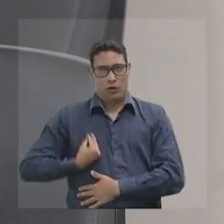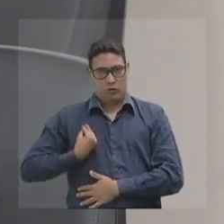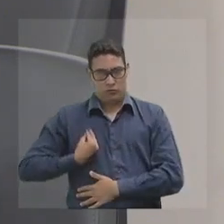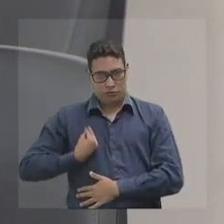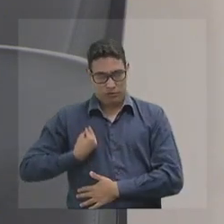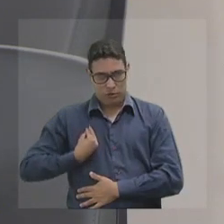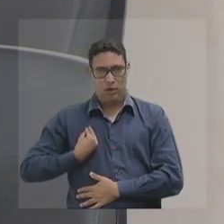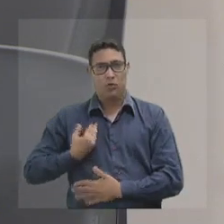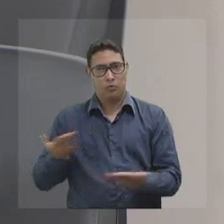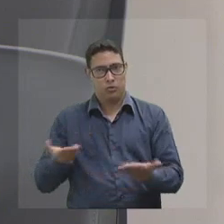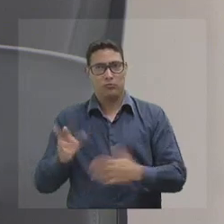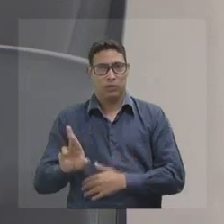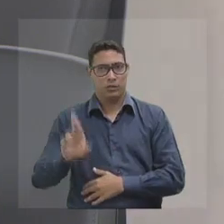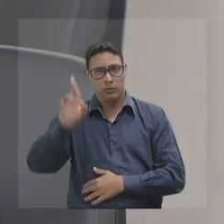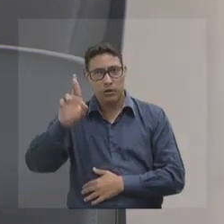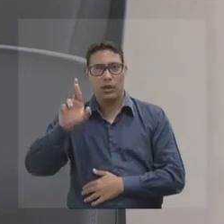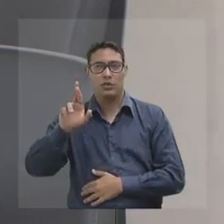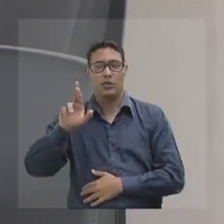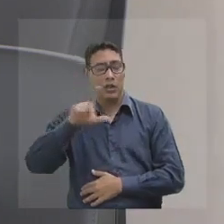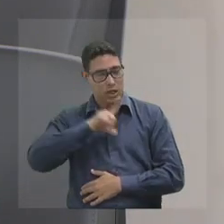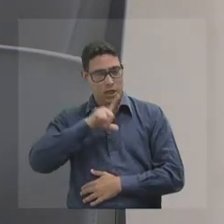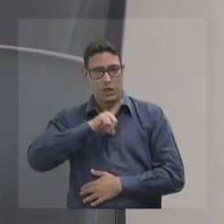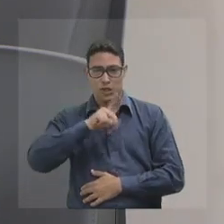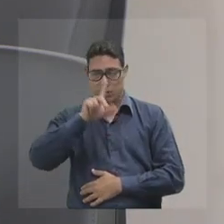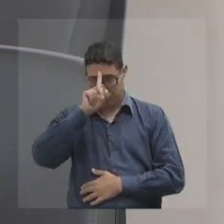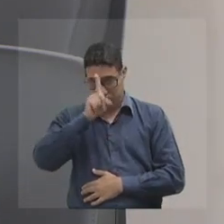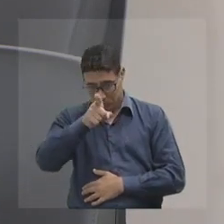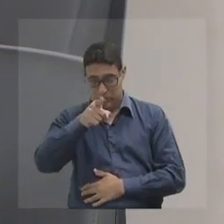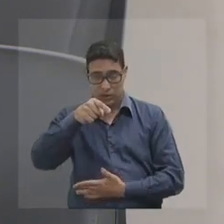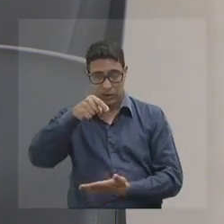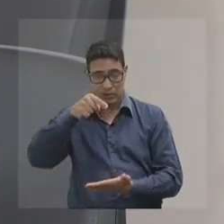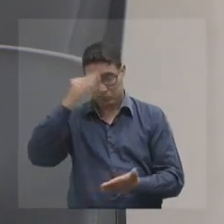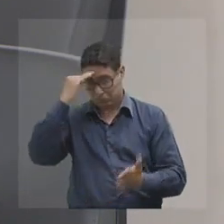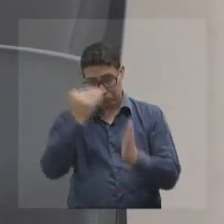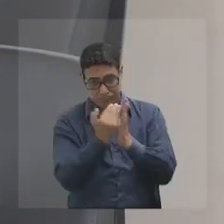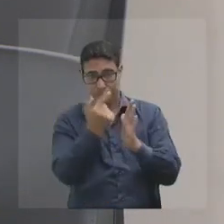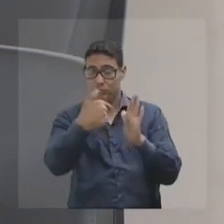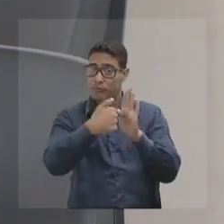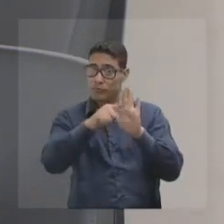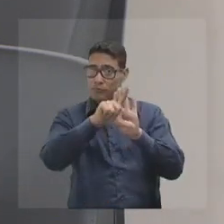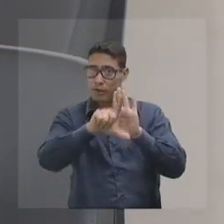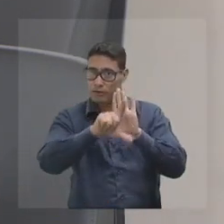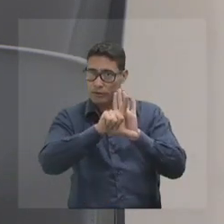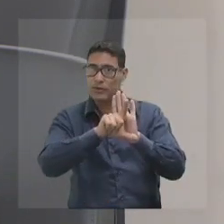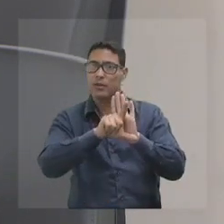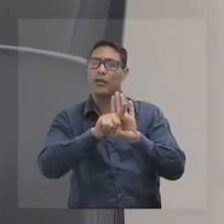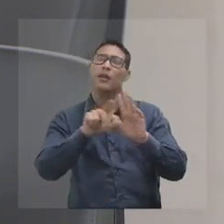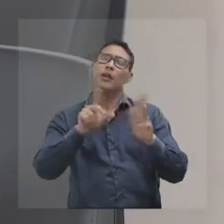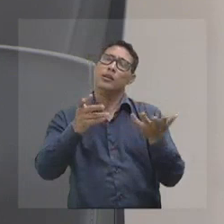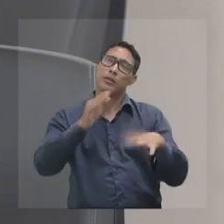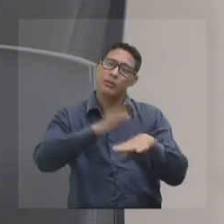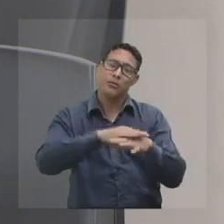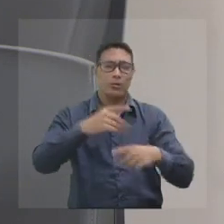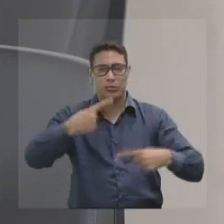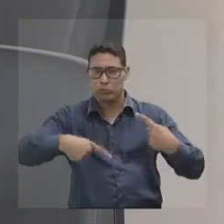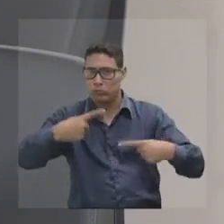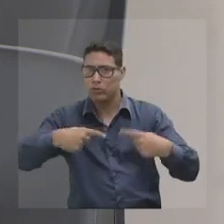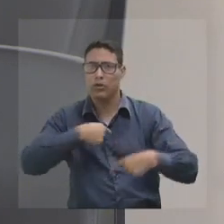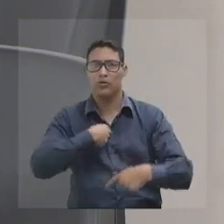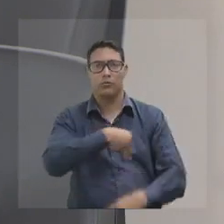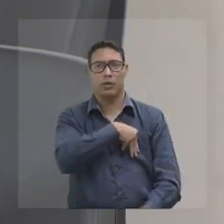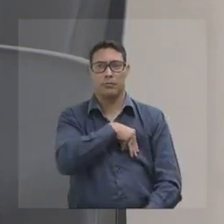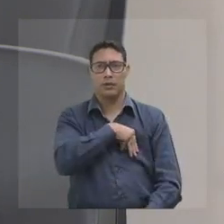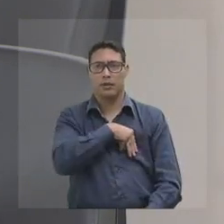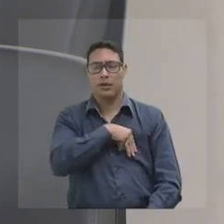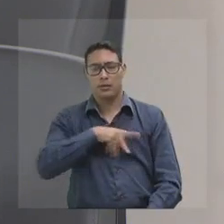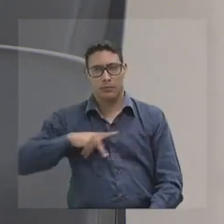público tem a função de garantir o cumprimento da lei e essa discussão junto com auditorias inclusive do MP que são bem